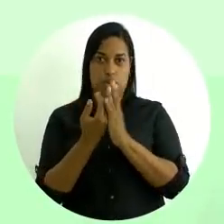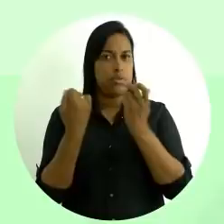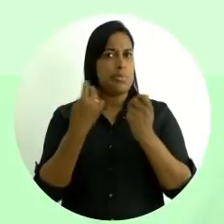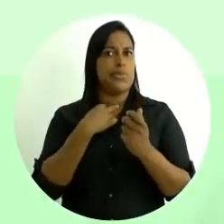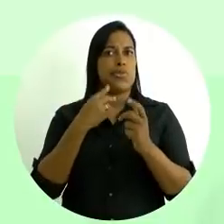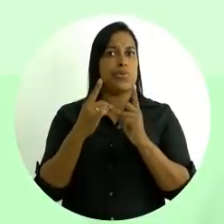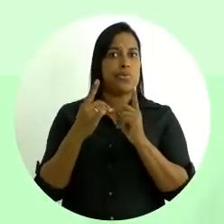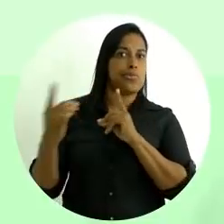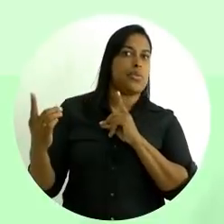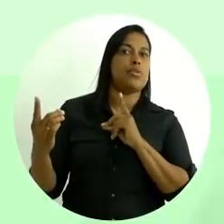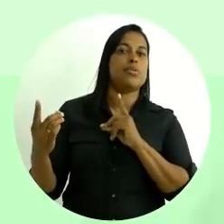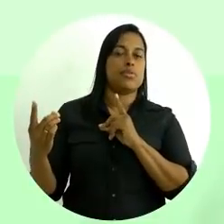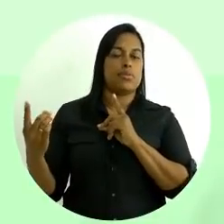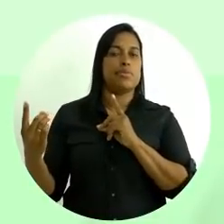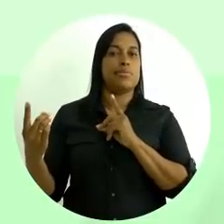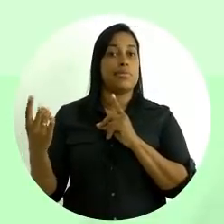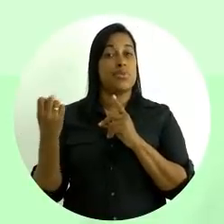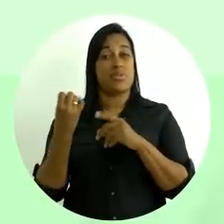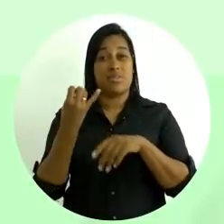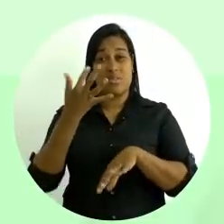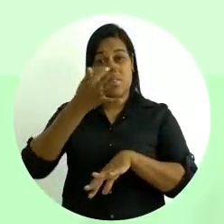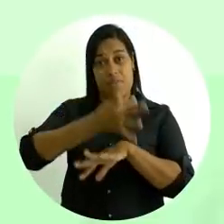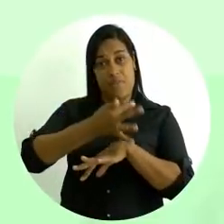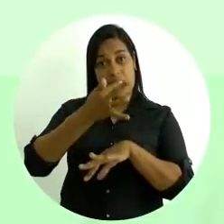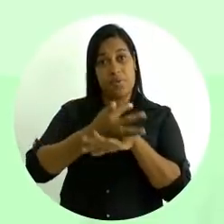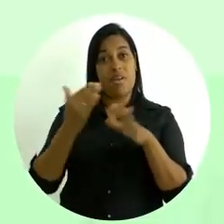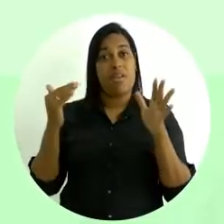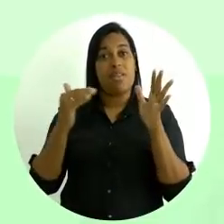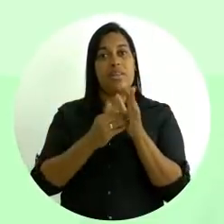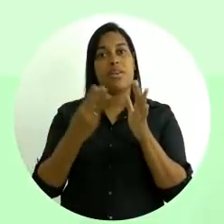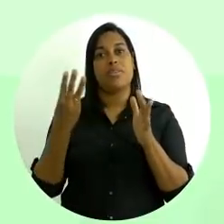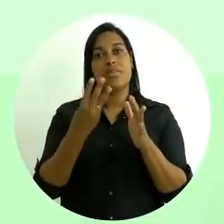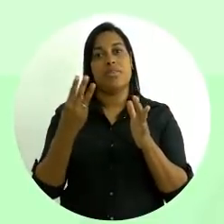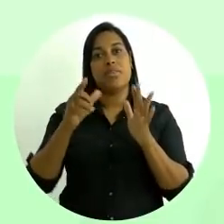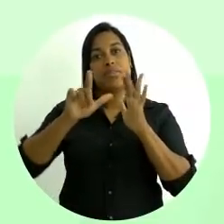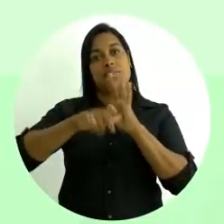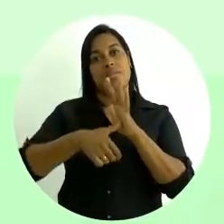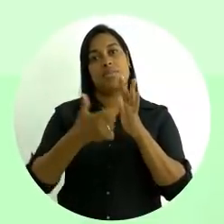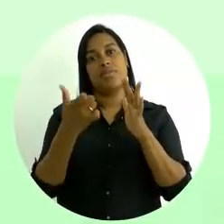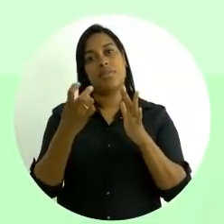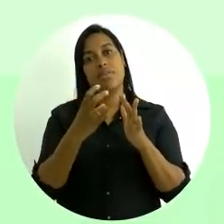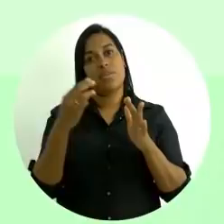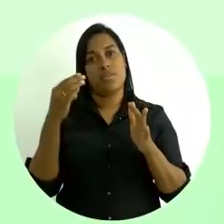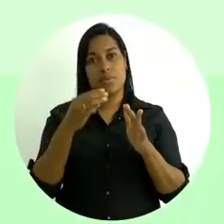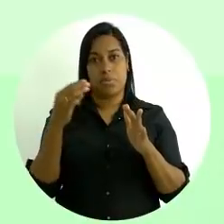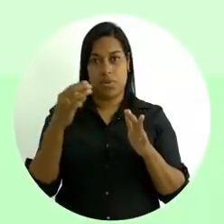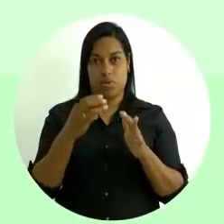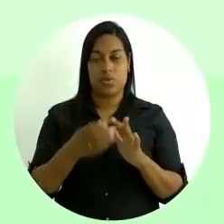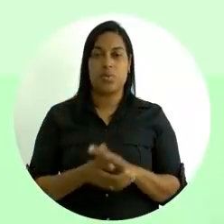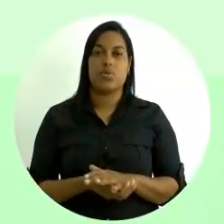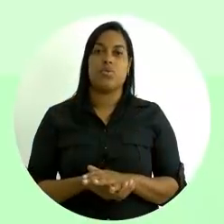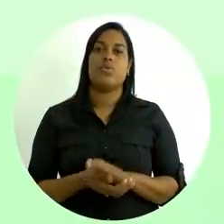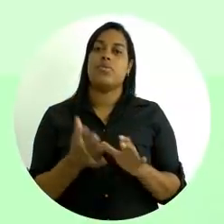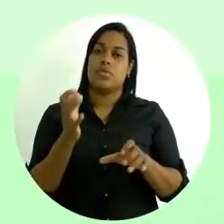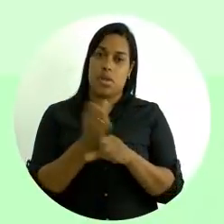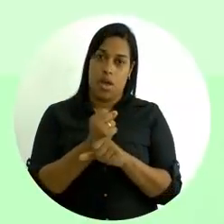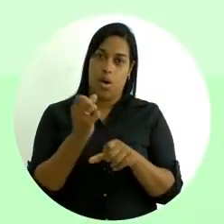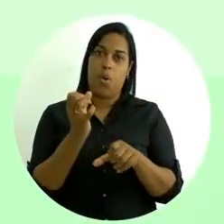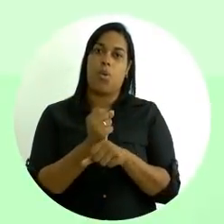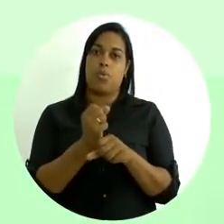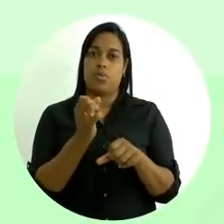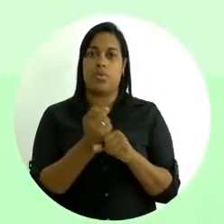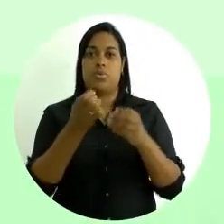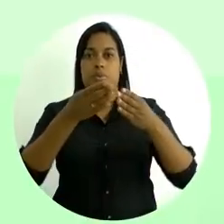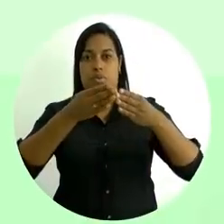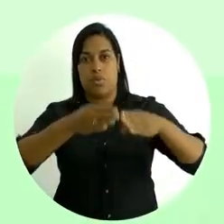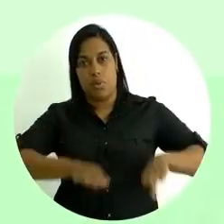ele não tenha uma distância muito grande, porque se ele faltar até 3 atrasos de 15 minutos, isso vai ser